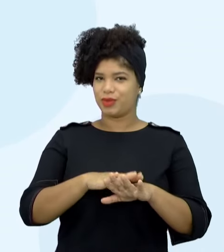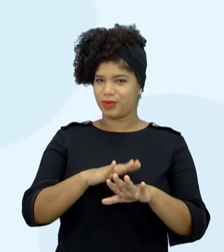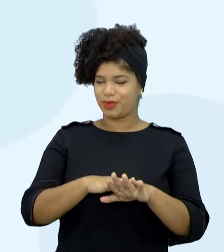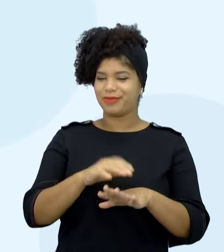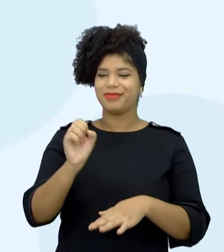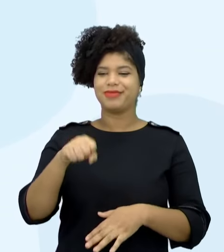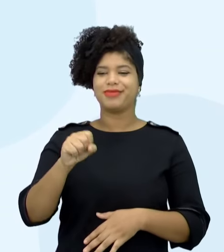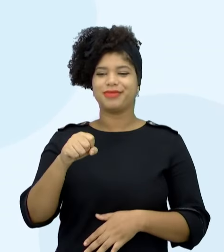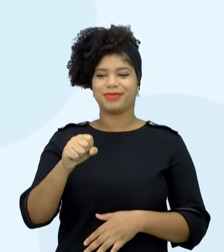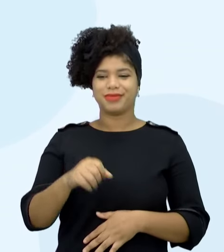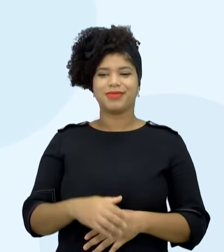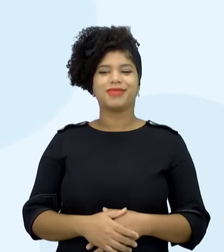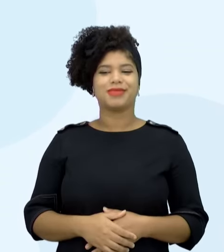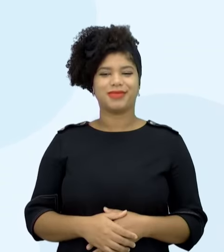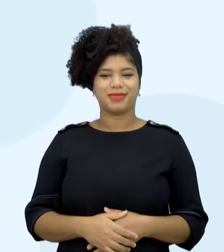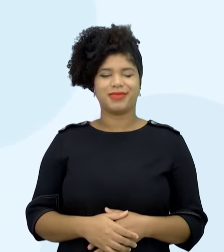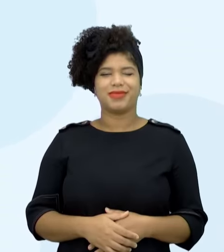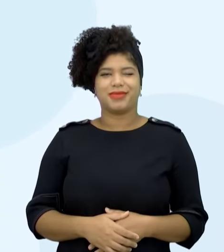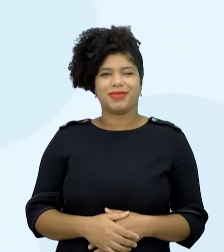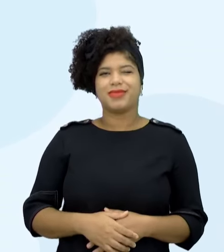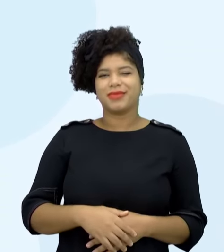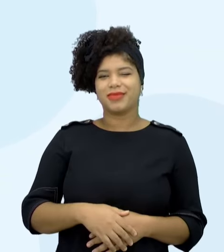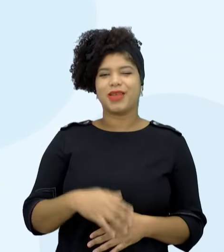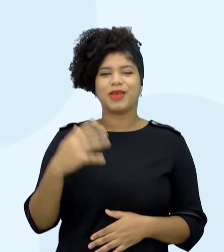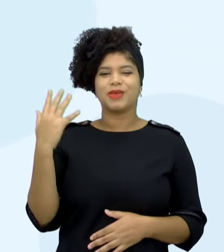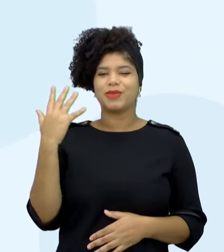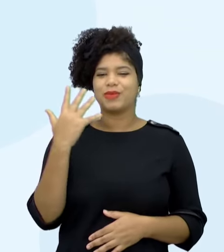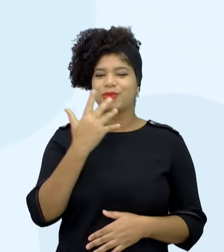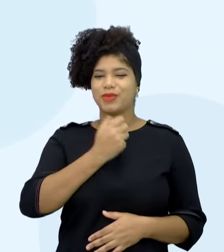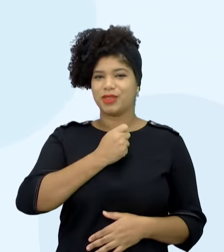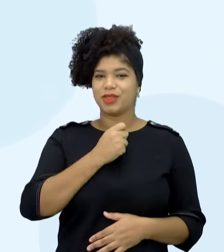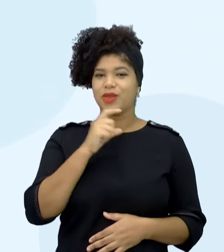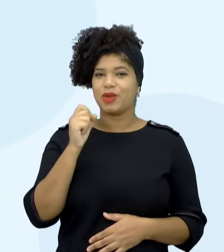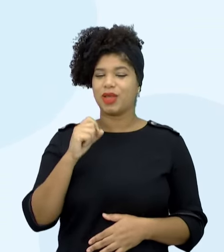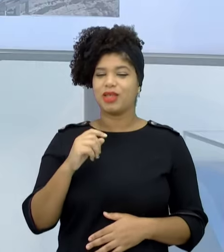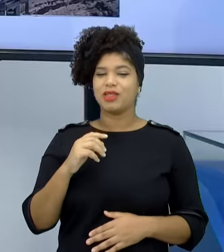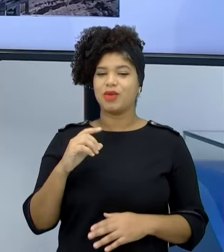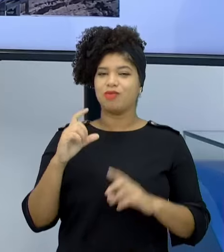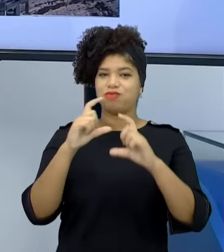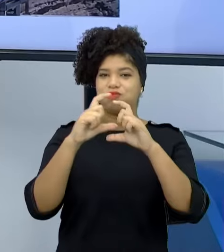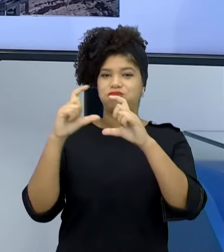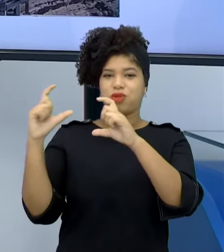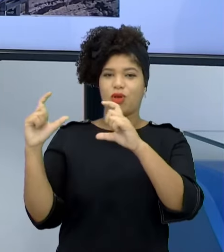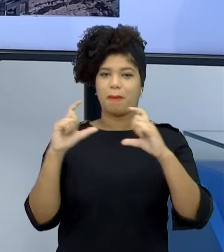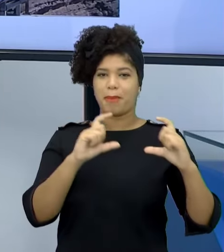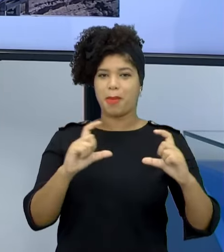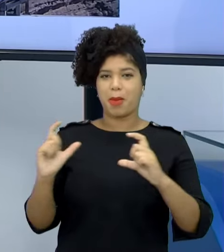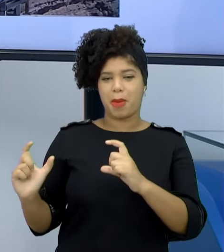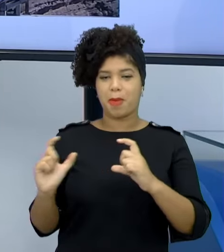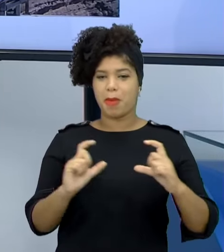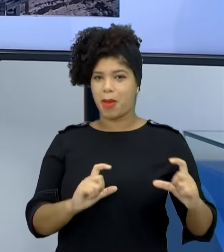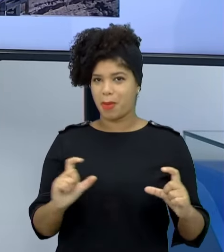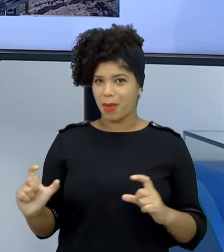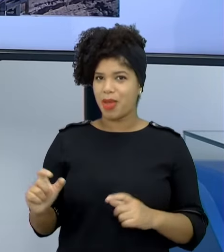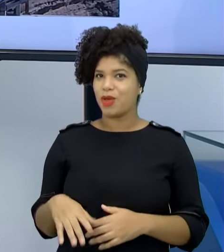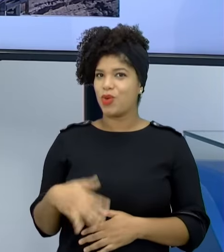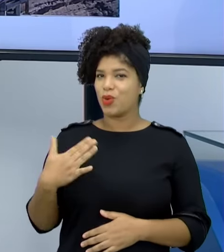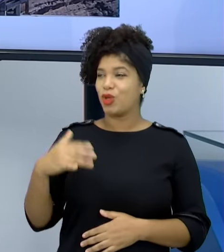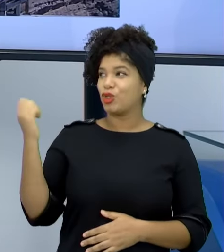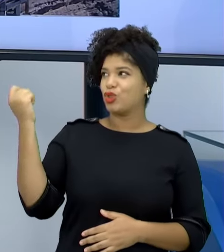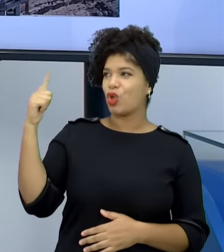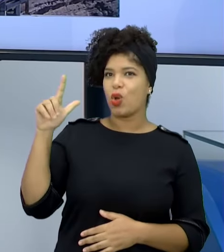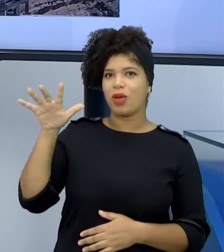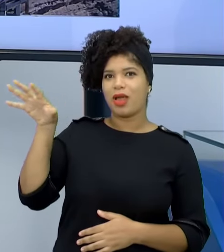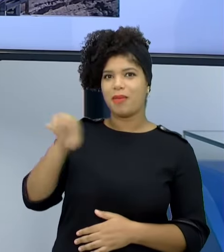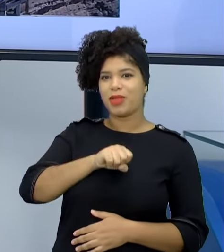nossa grande, bela célula solar, ou melhor dizendo, célula fotovoltaica. Por